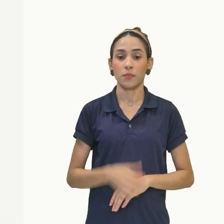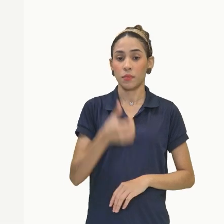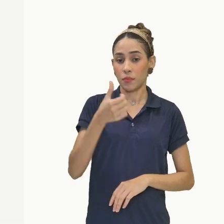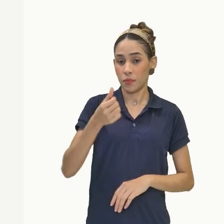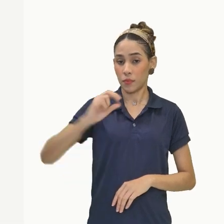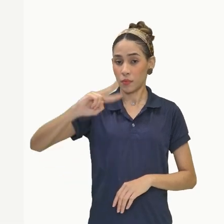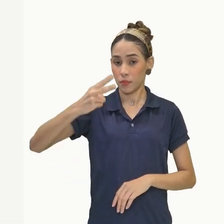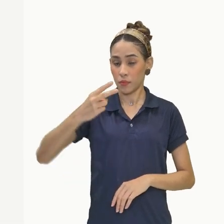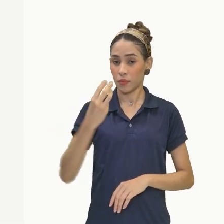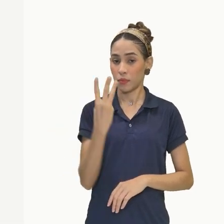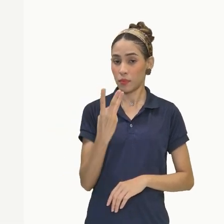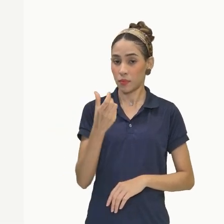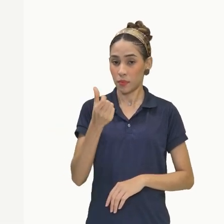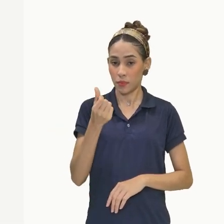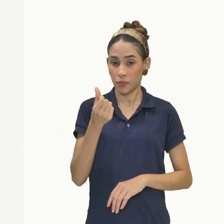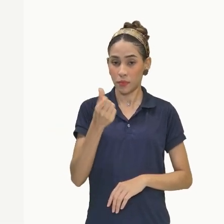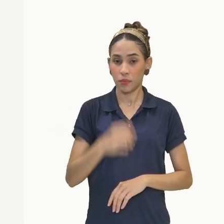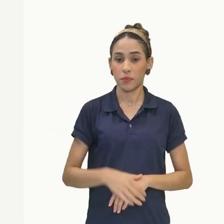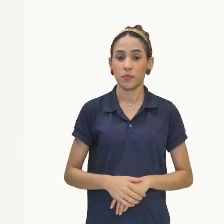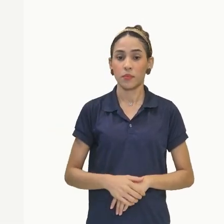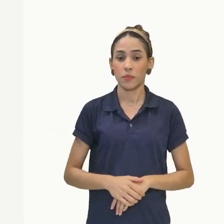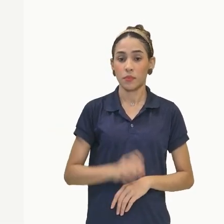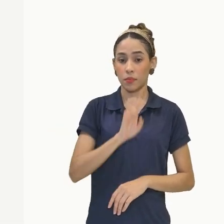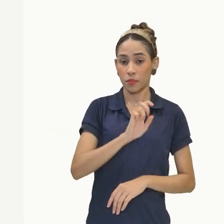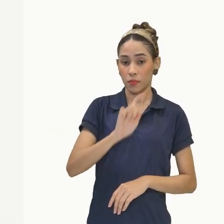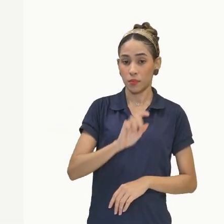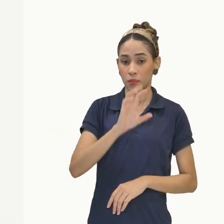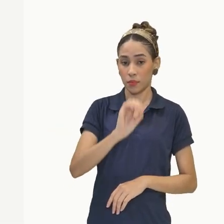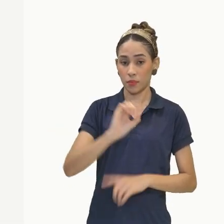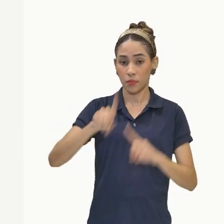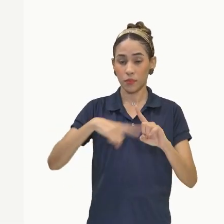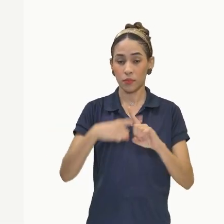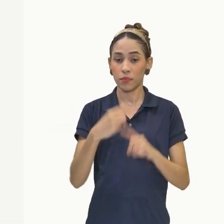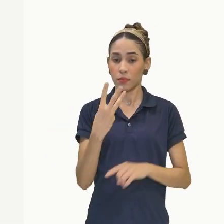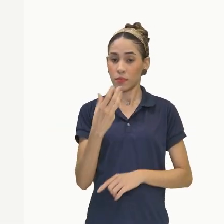quadrado é 36, a potência dissipada é 5 vezes